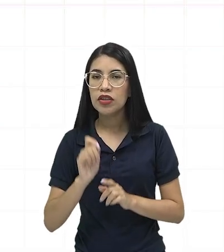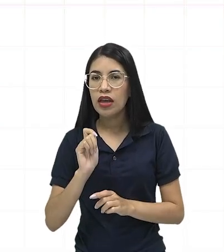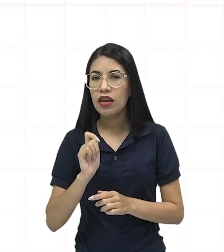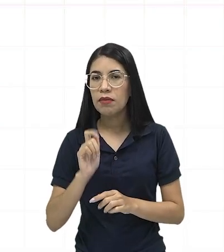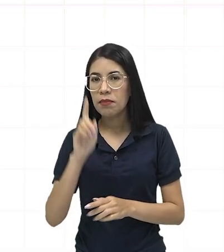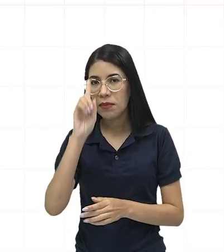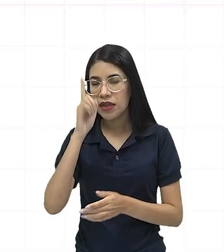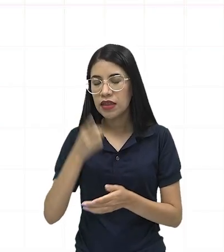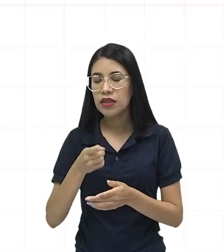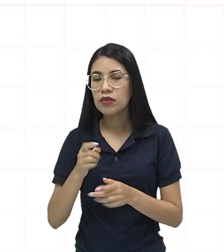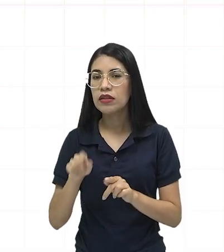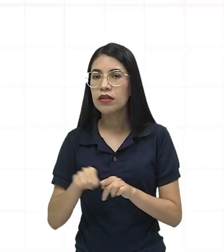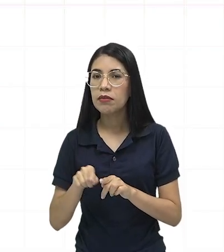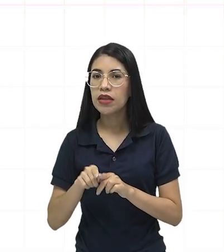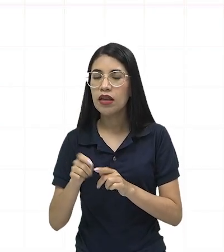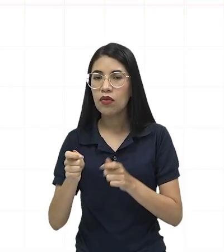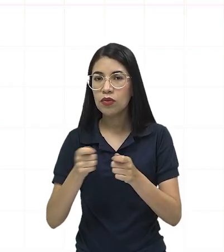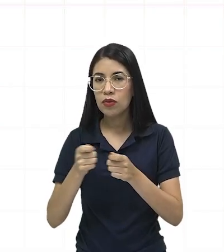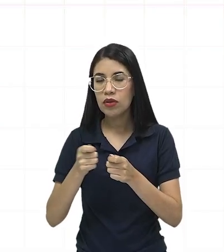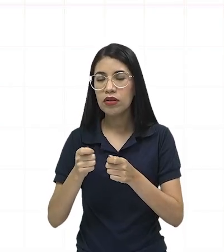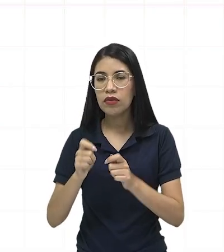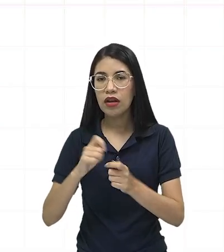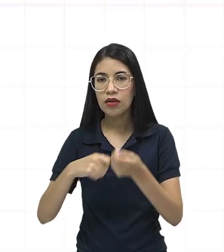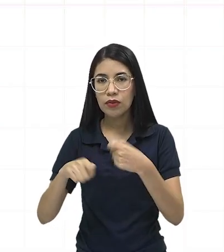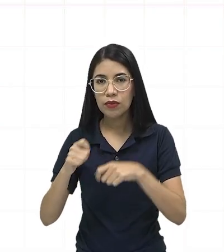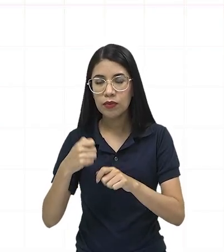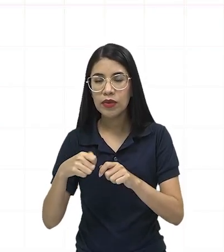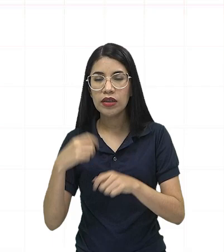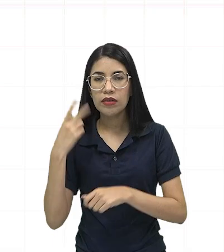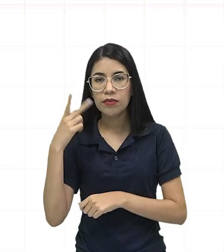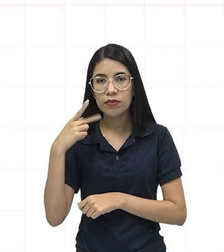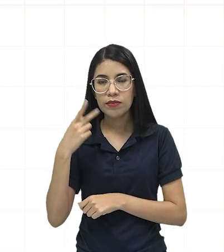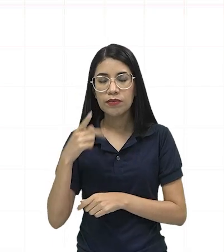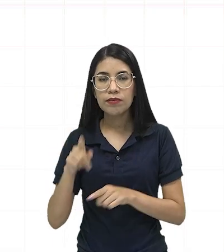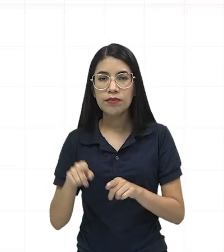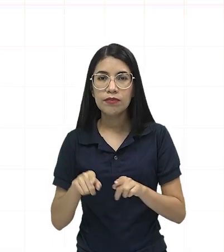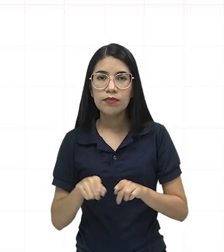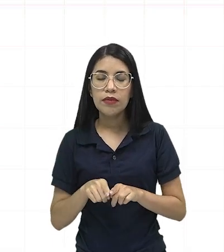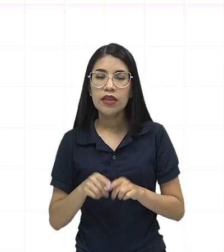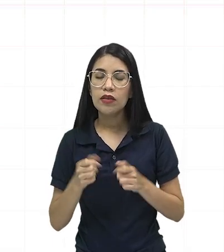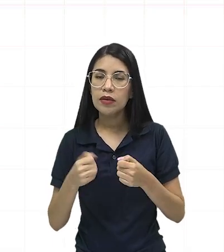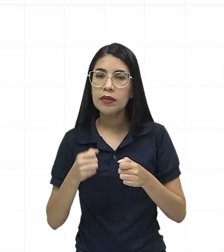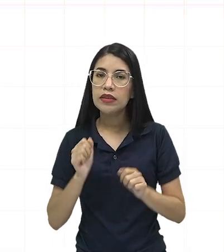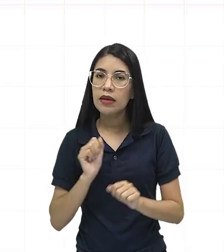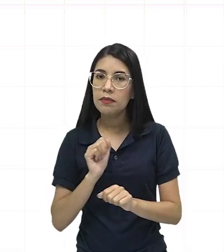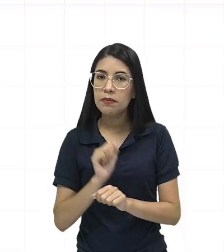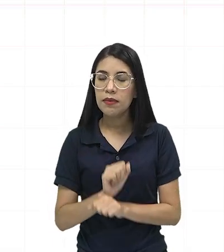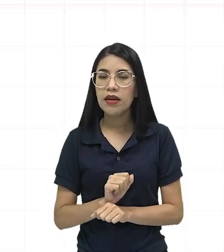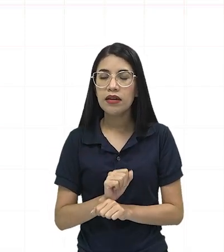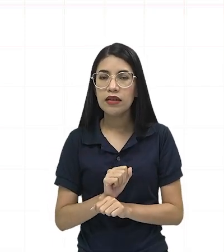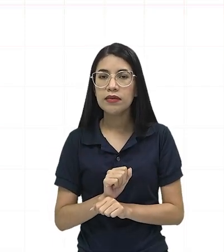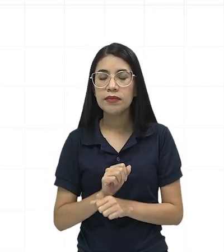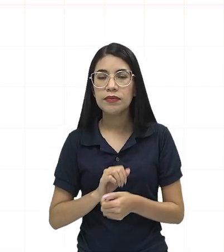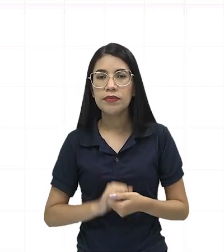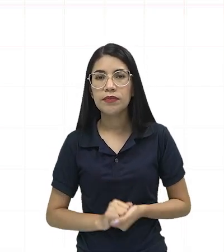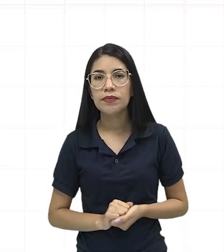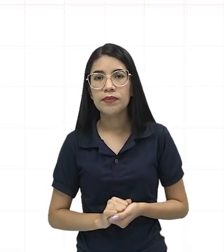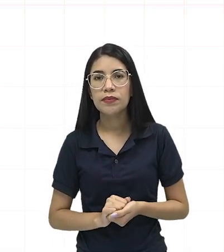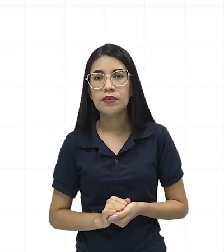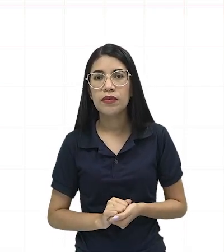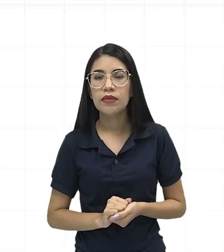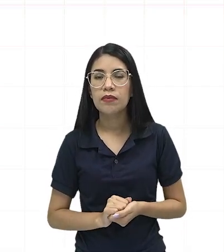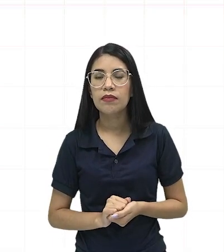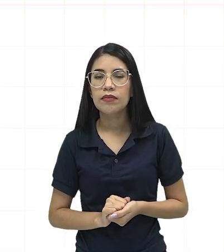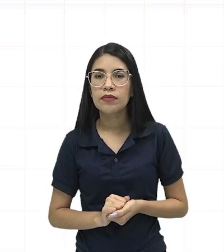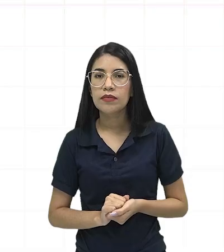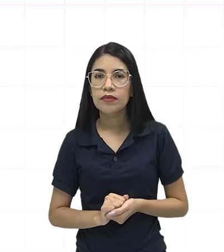comandando economia, política e outros aspectos também. Então, você tem que frear o poder que o Estado exerce, né? De forma